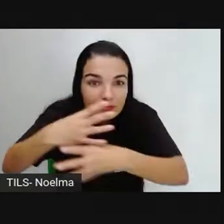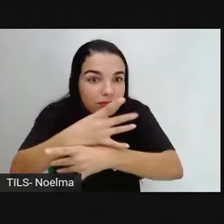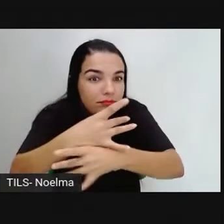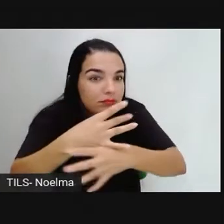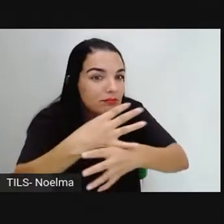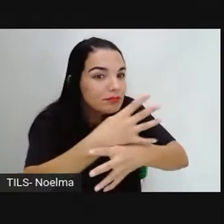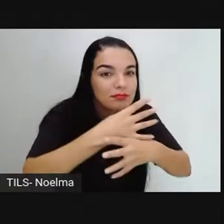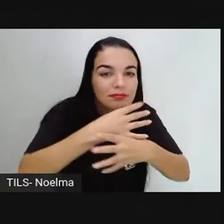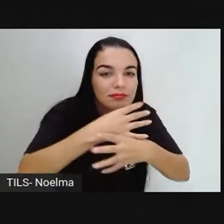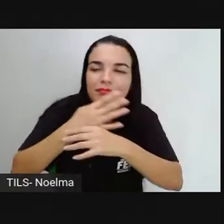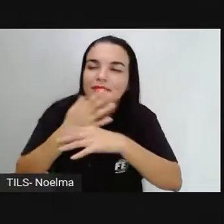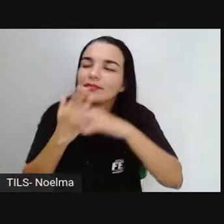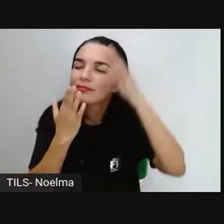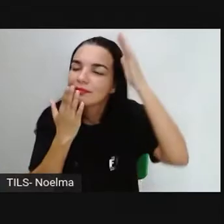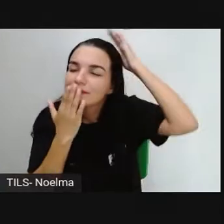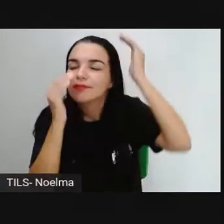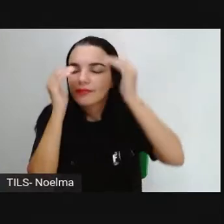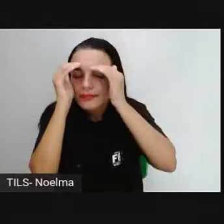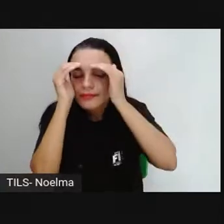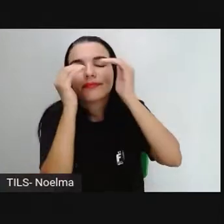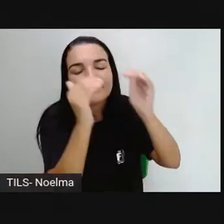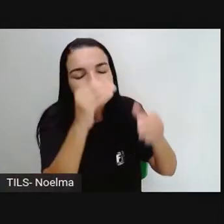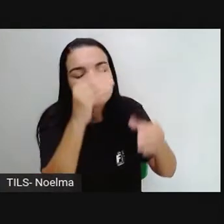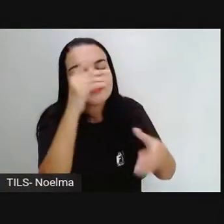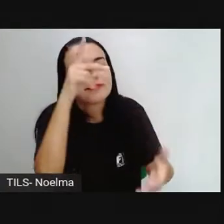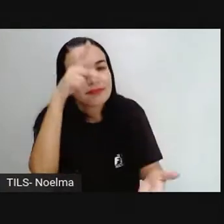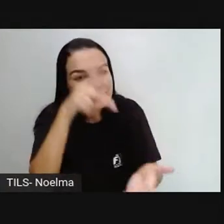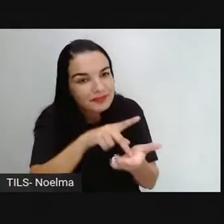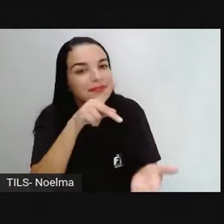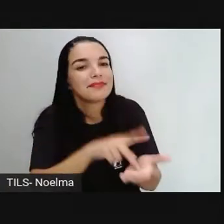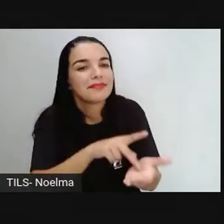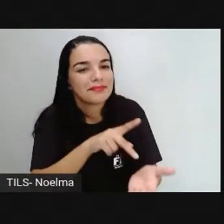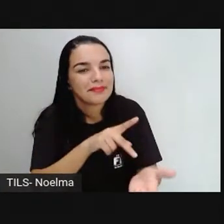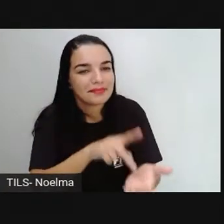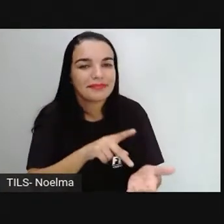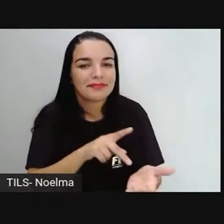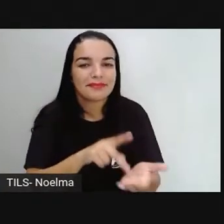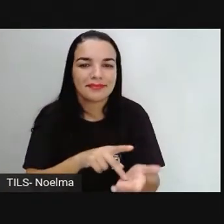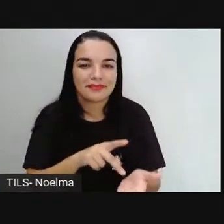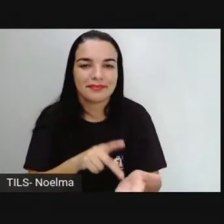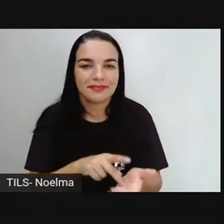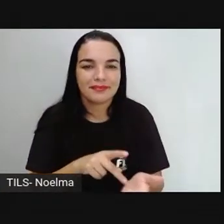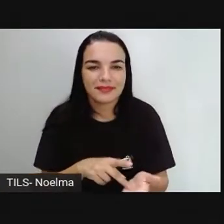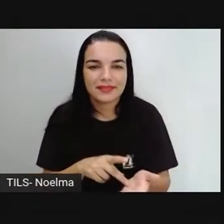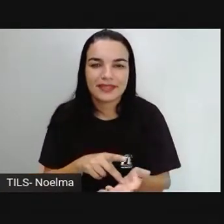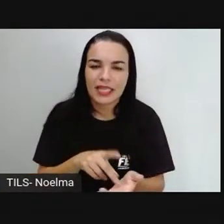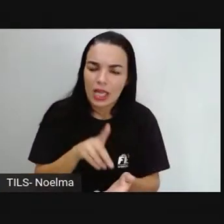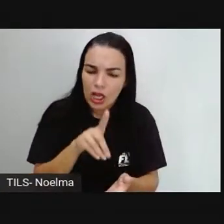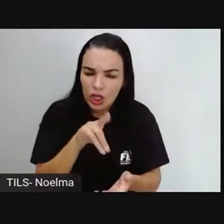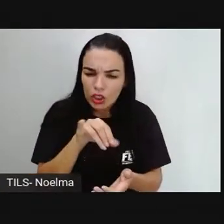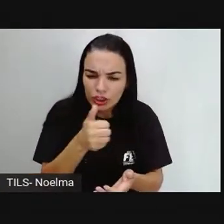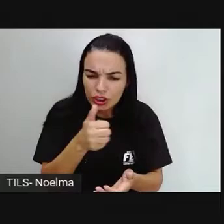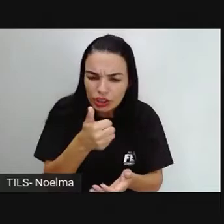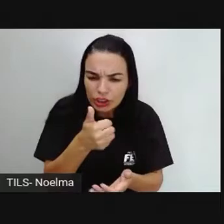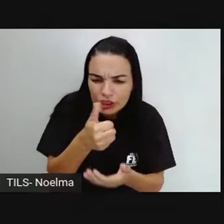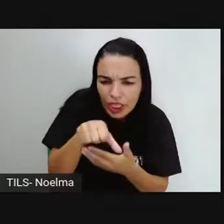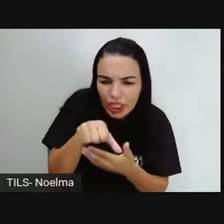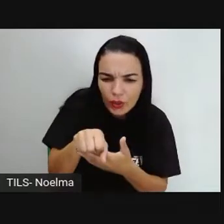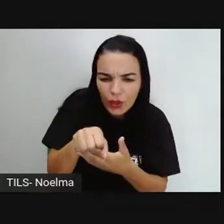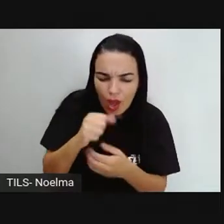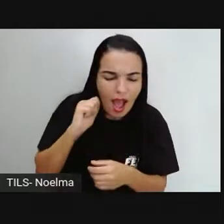índio quer respeito de verdade. Dia 19 de